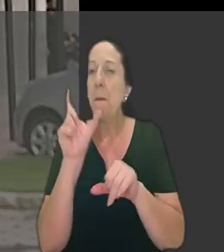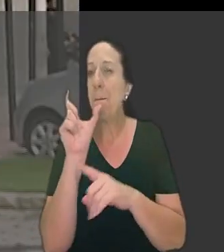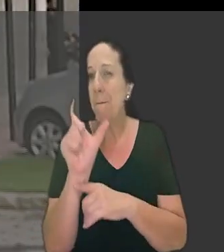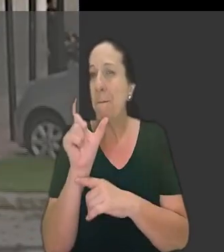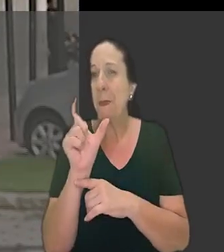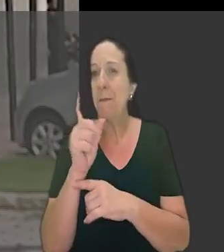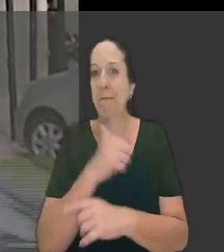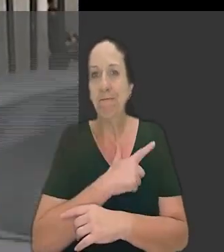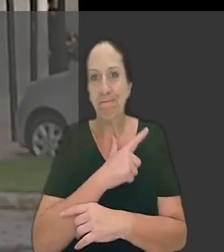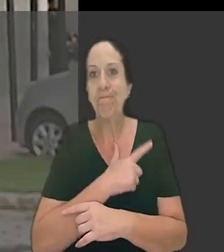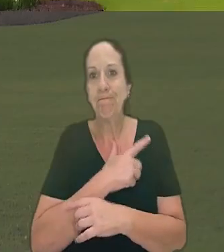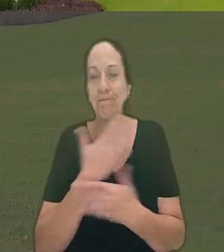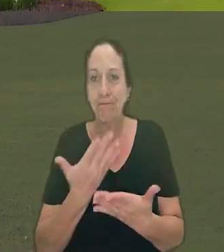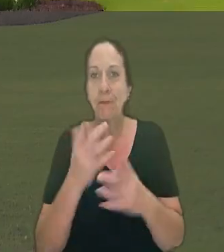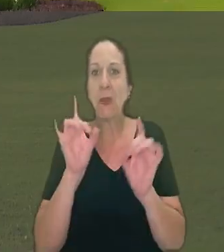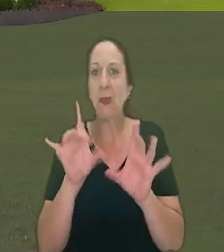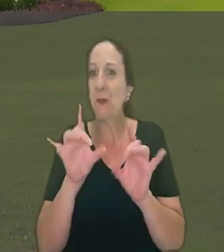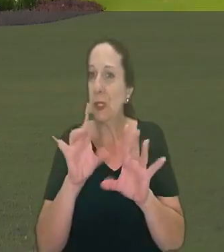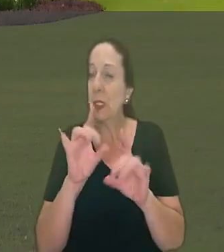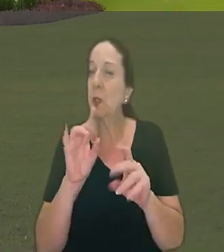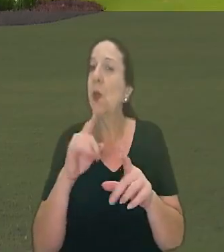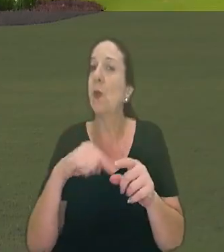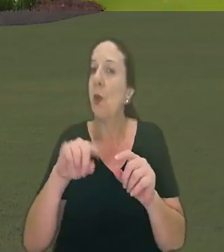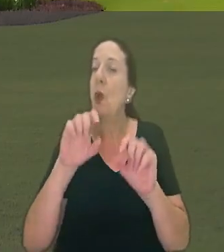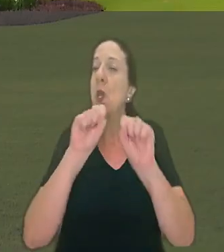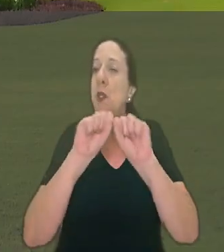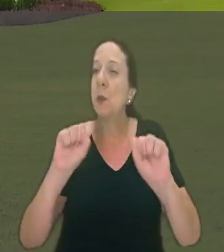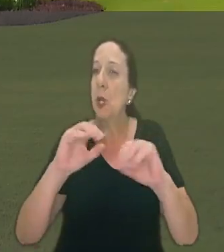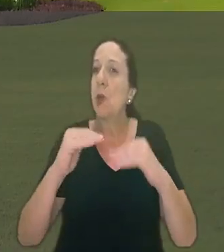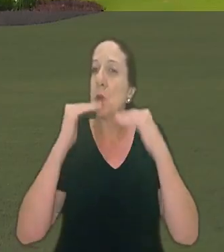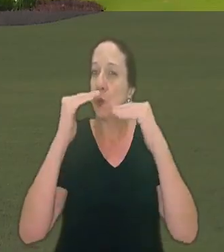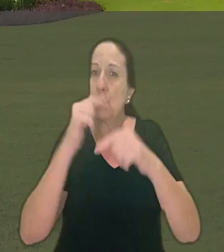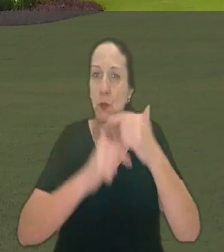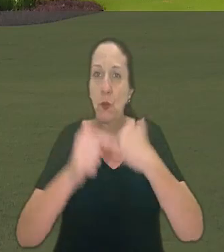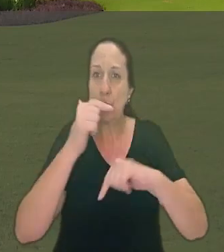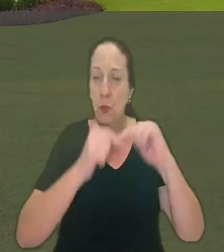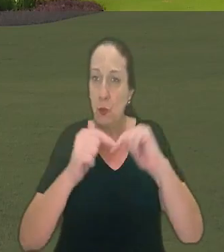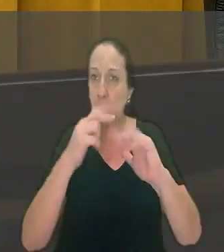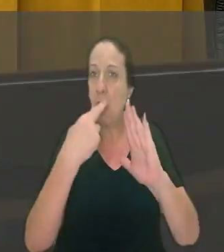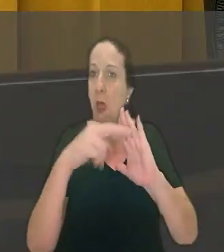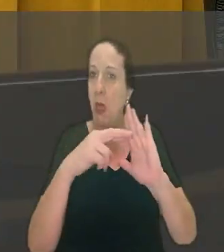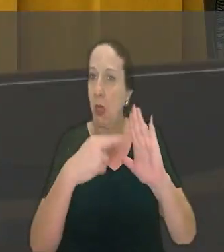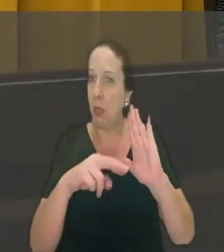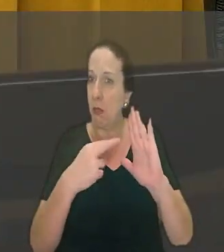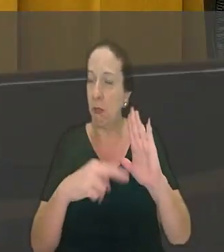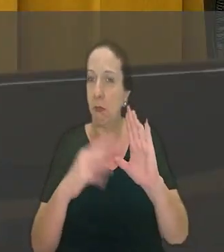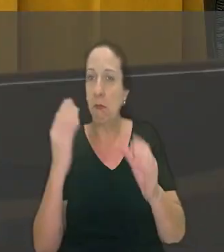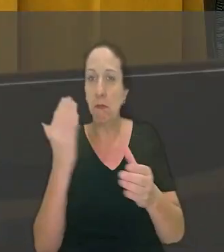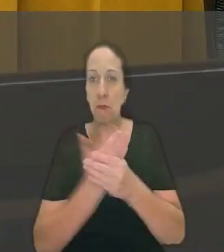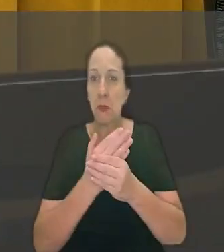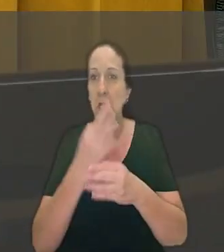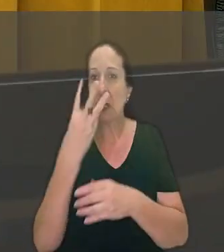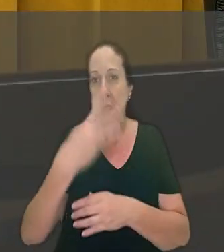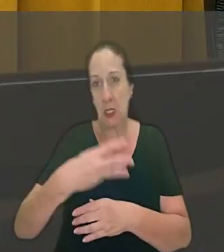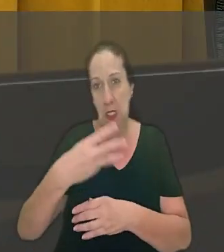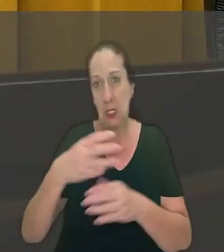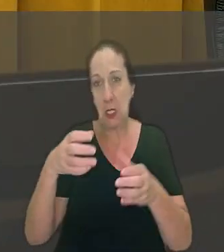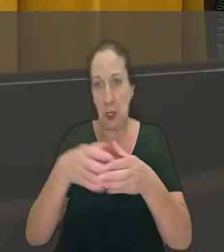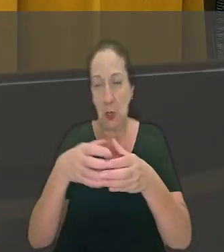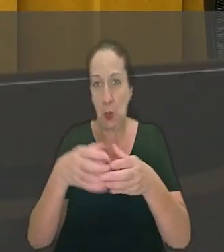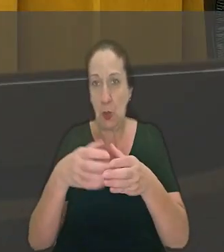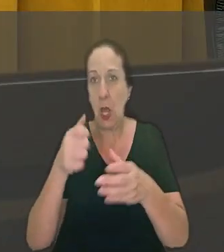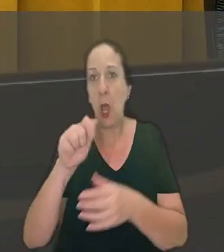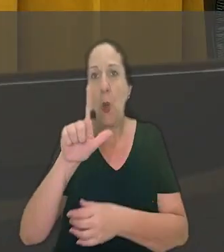com palavras de baixo calão. O vendedor recorreu ao Tribunal Superior do Trabalho. Para o relator do caso, na 3ª turma,